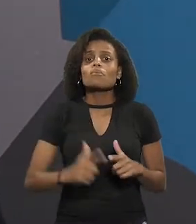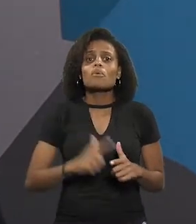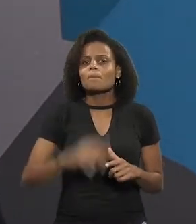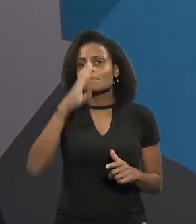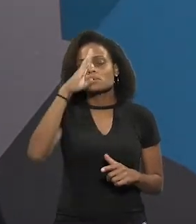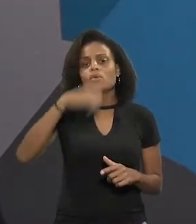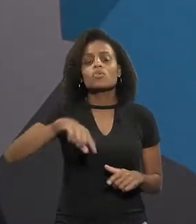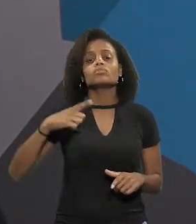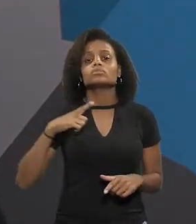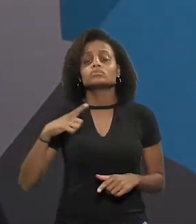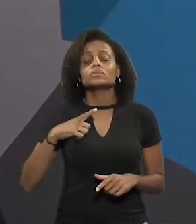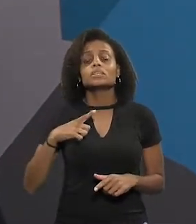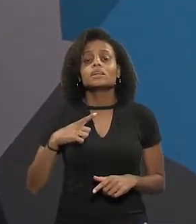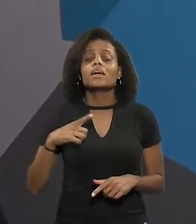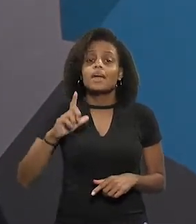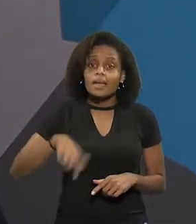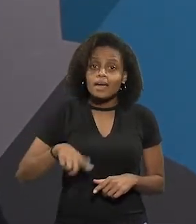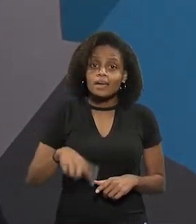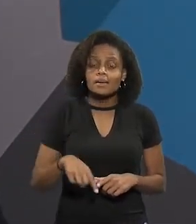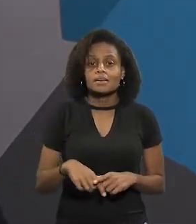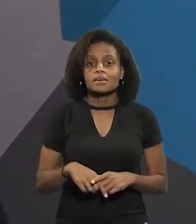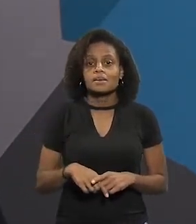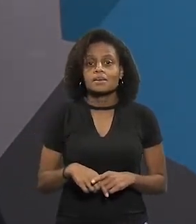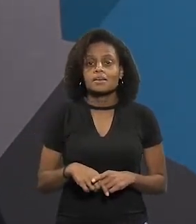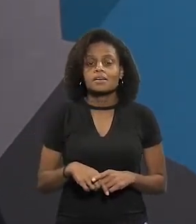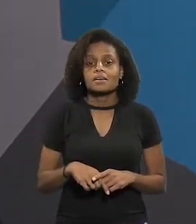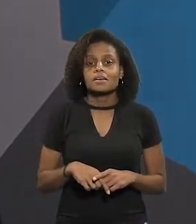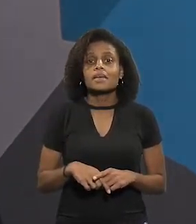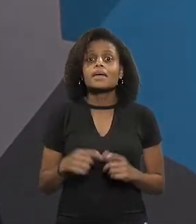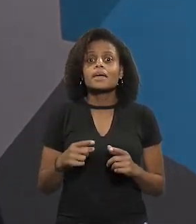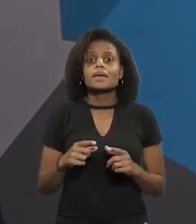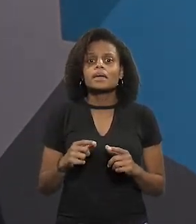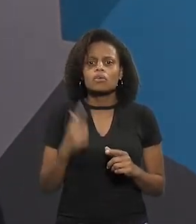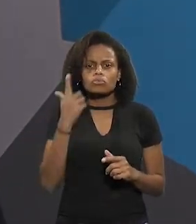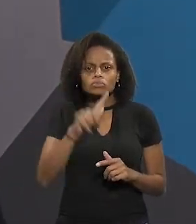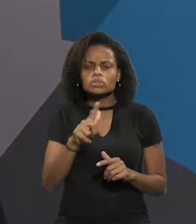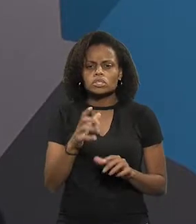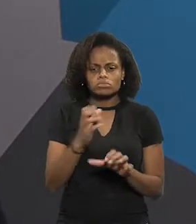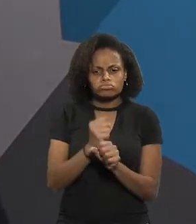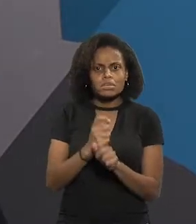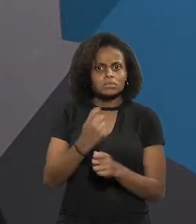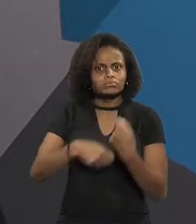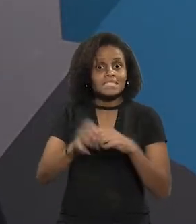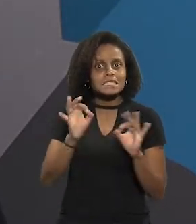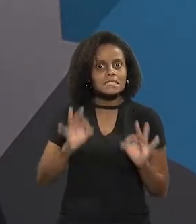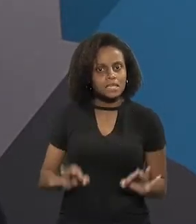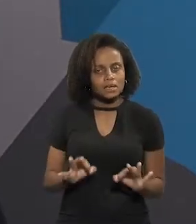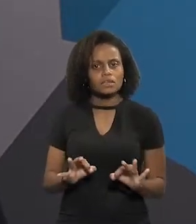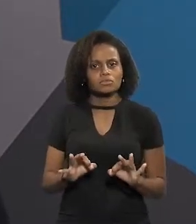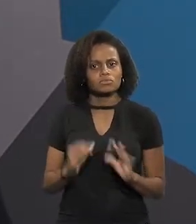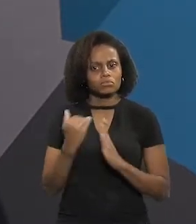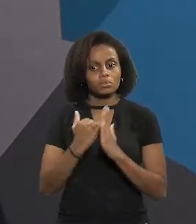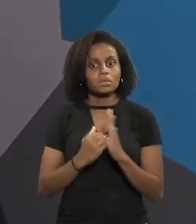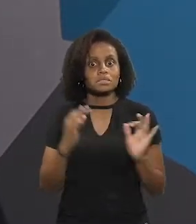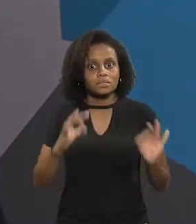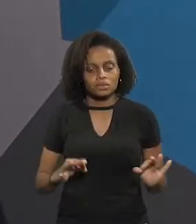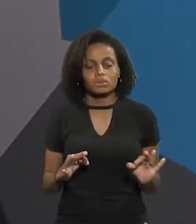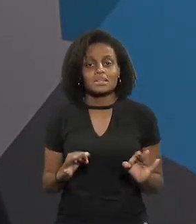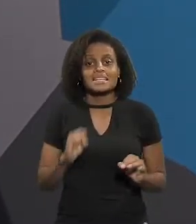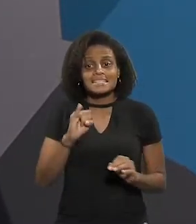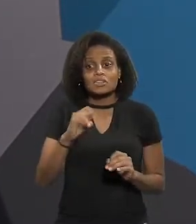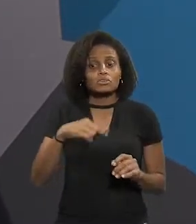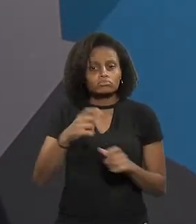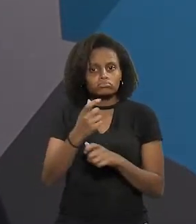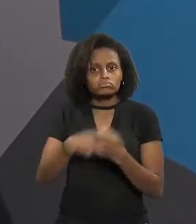problema que temos hoje é justamente a reedificação financeira do Estado. Sem a reedificação financeira do Estado, não é